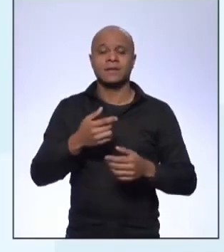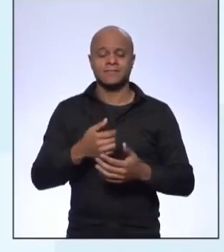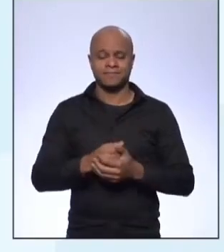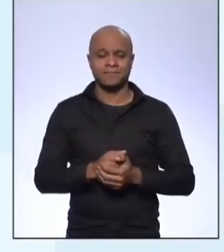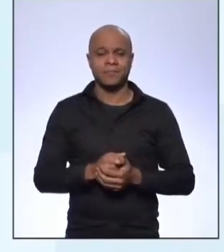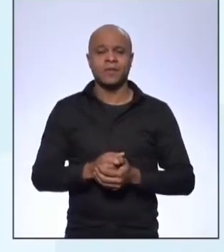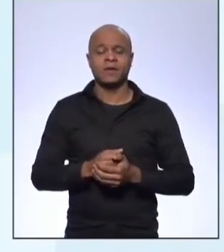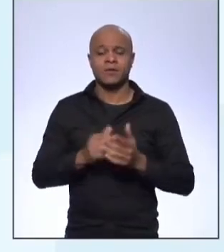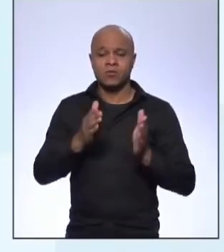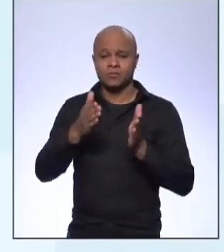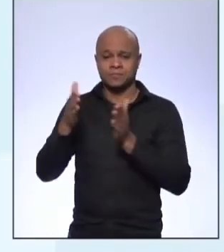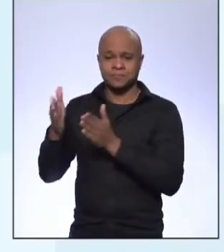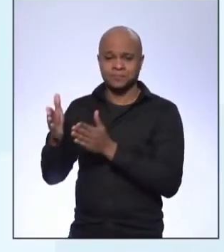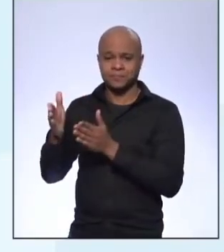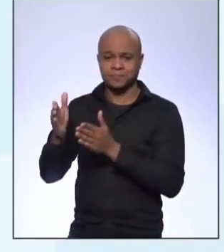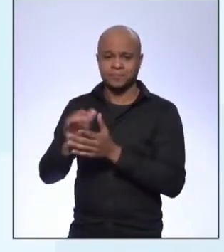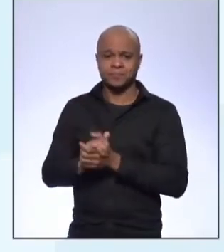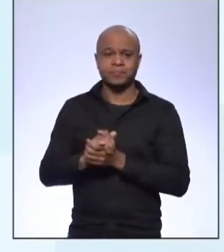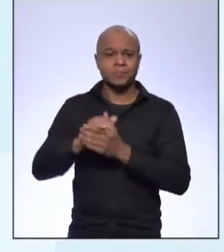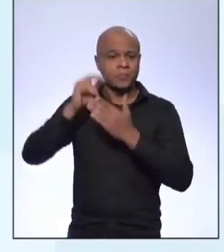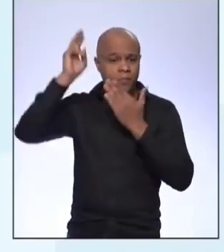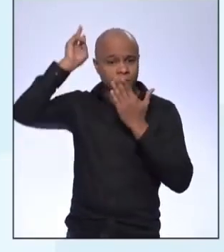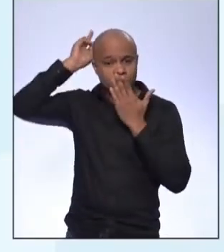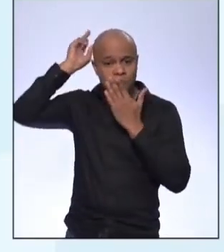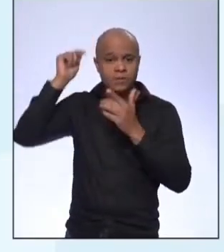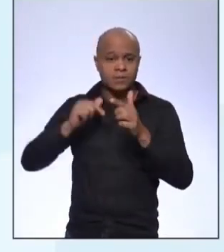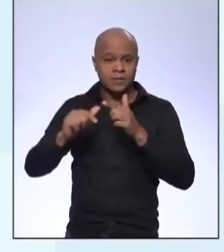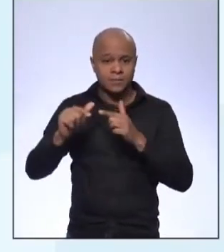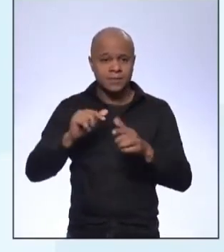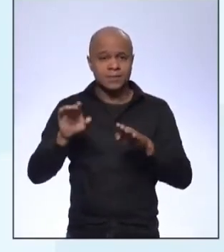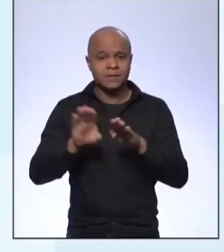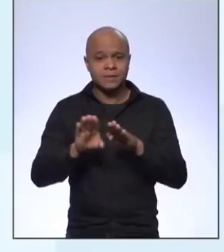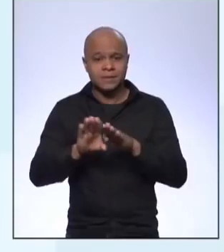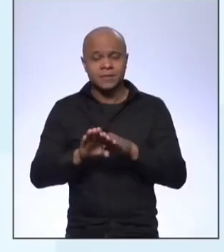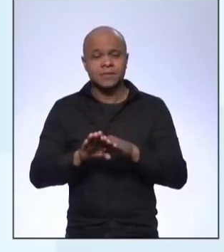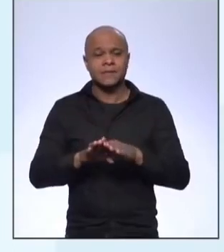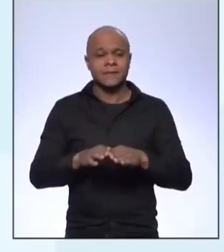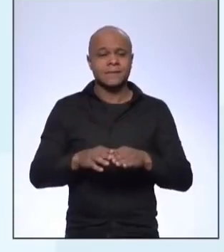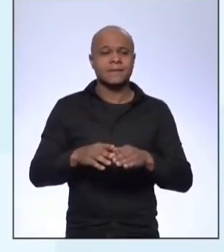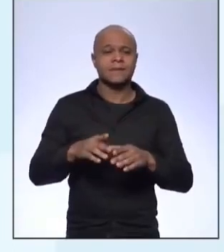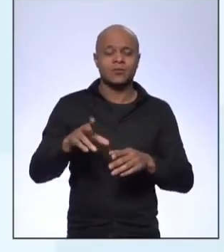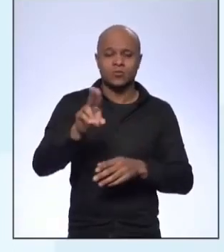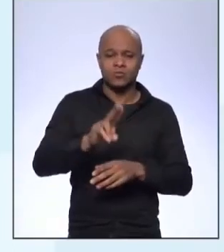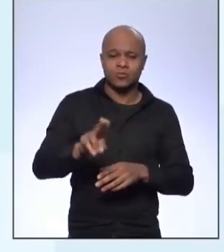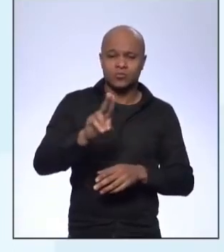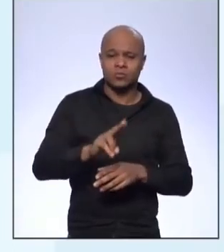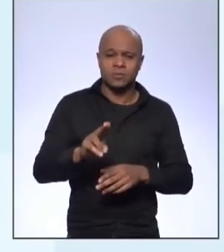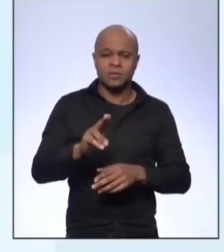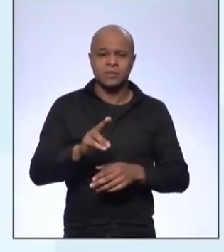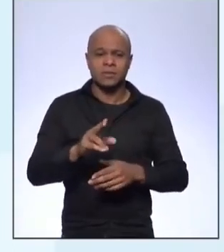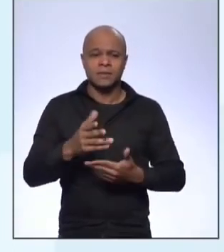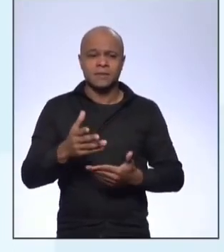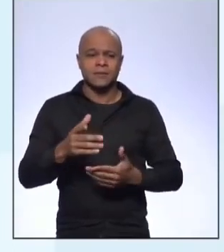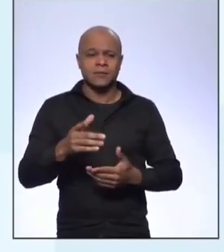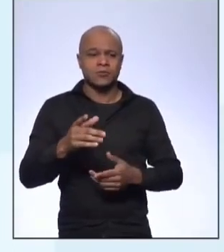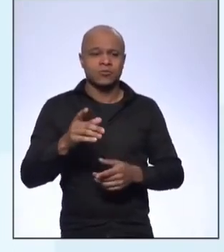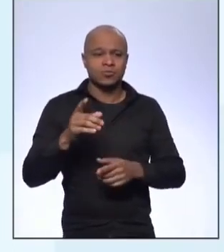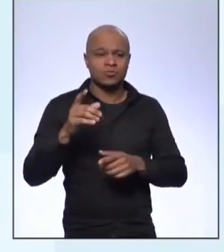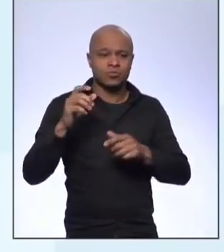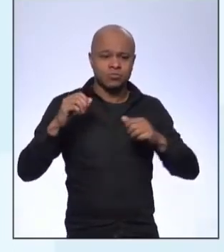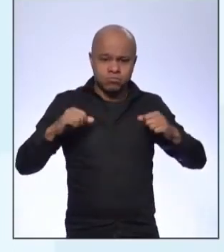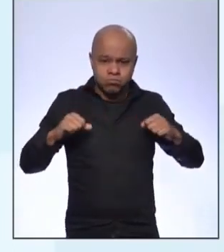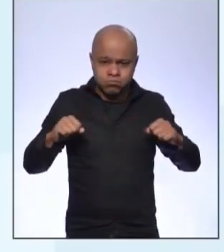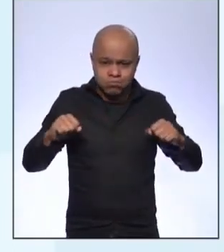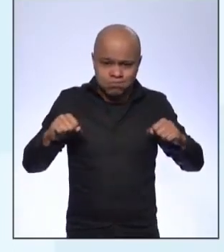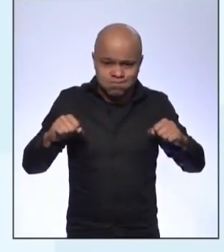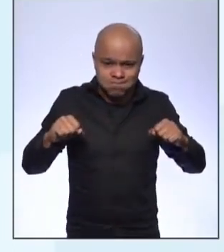lado esquerdo, nós temos indígenas que estão trabalhando como arado, eles estão servindo ali como tração para o arado